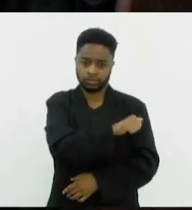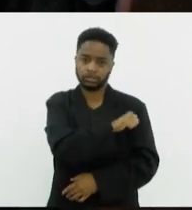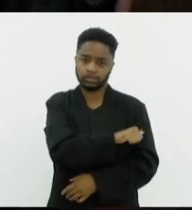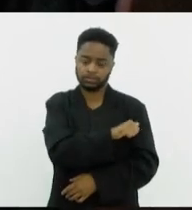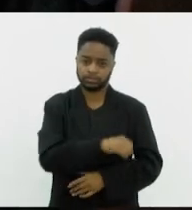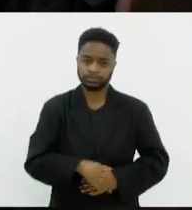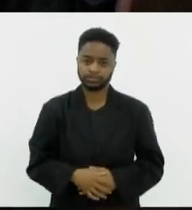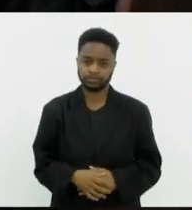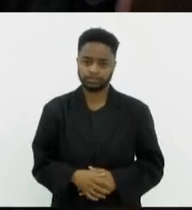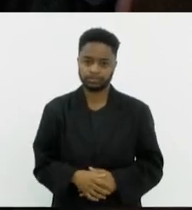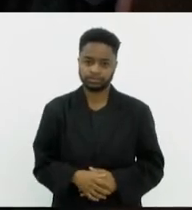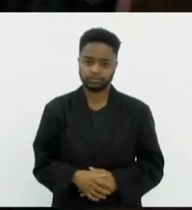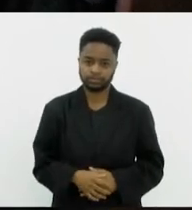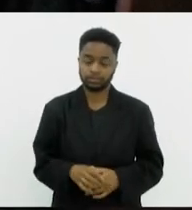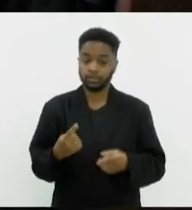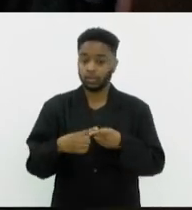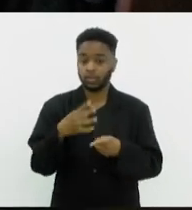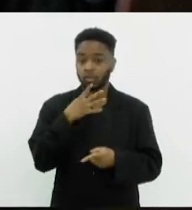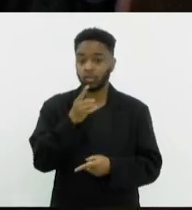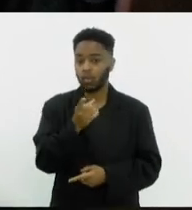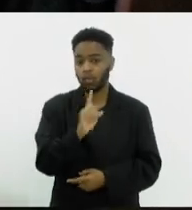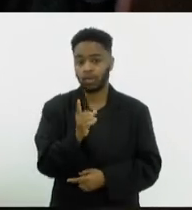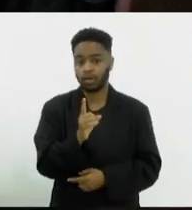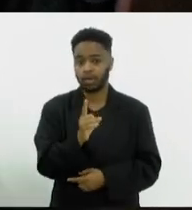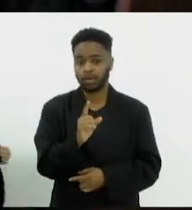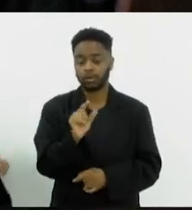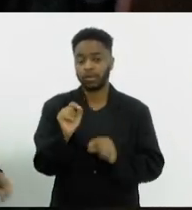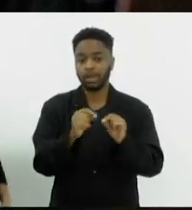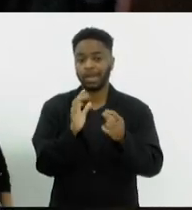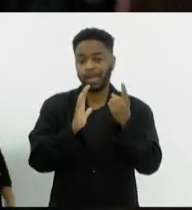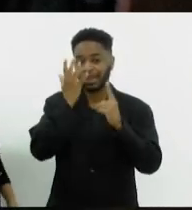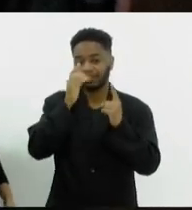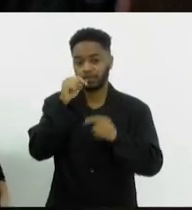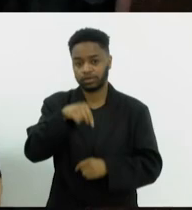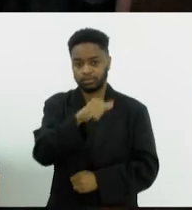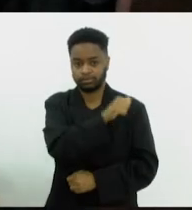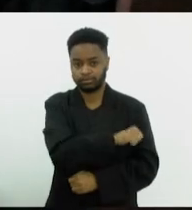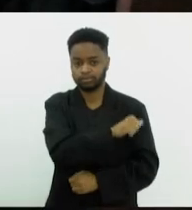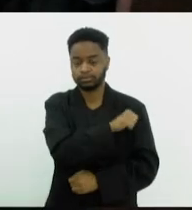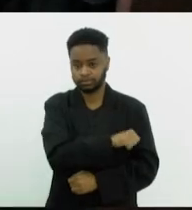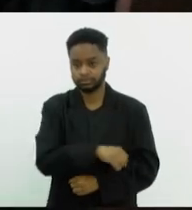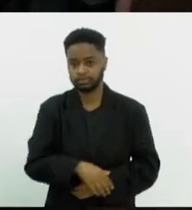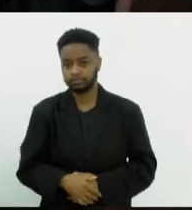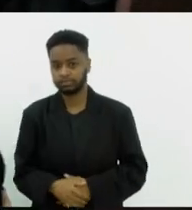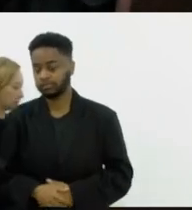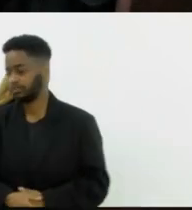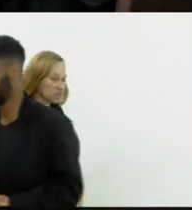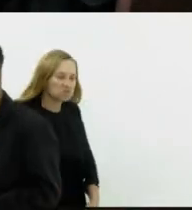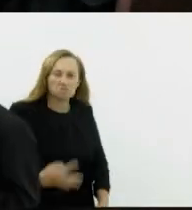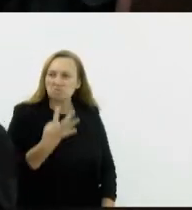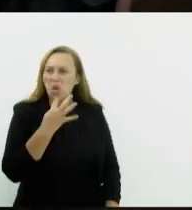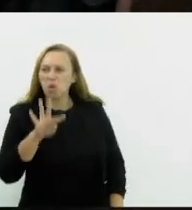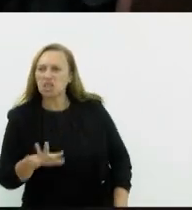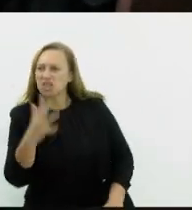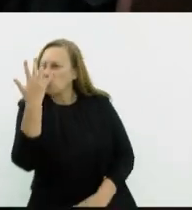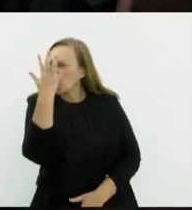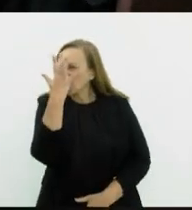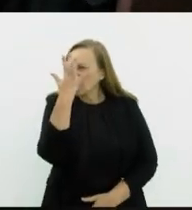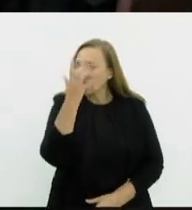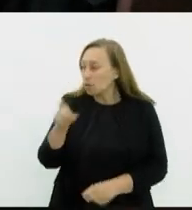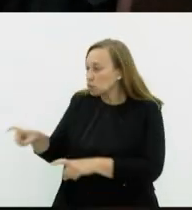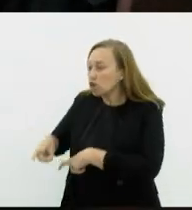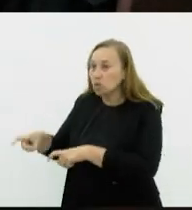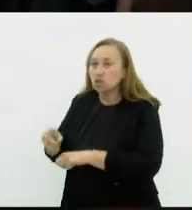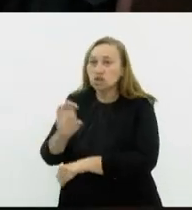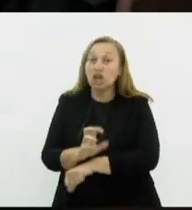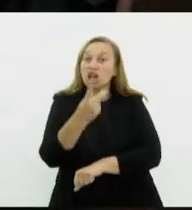de Janeiro. É desconhecer o carnaval da nossa cidade do Rio de Janeiro. É desconhecer o carnaval do interior do estado,